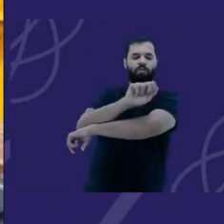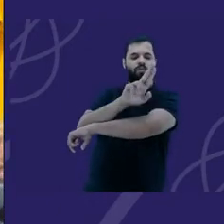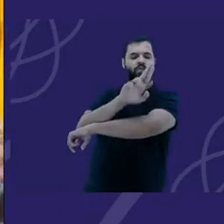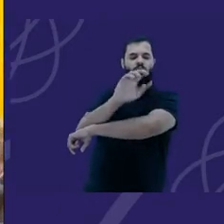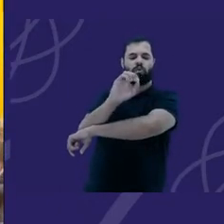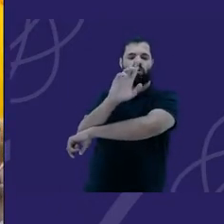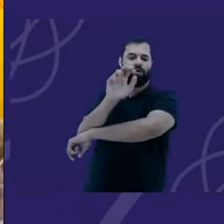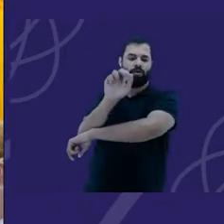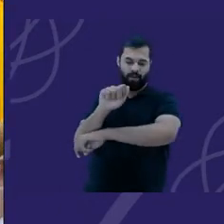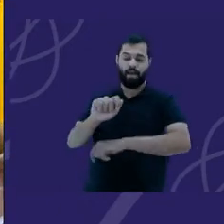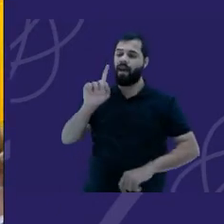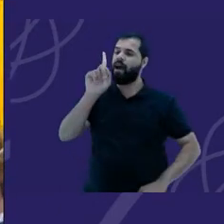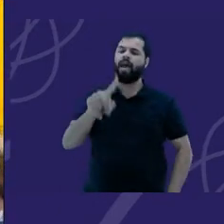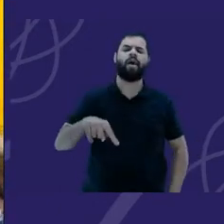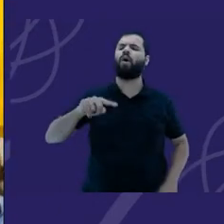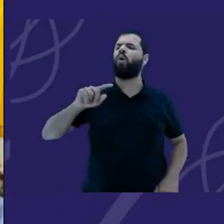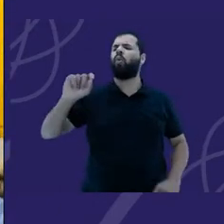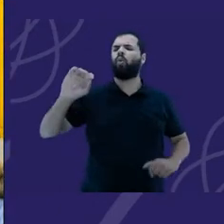palco